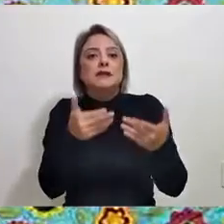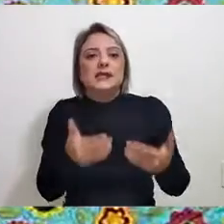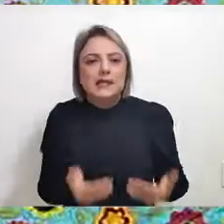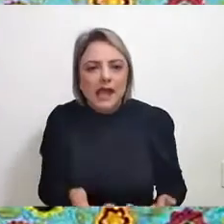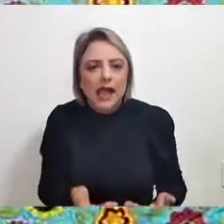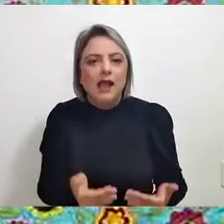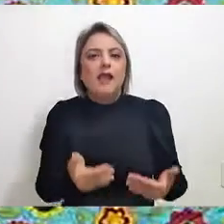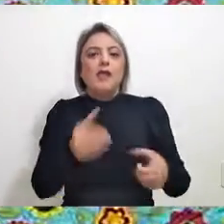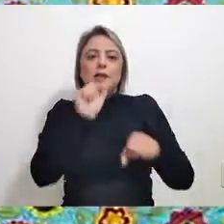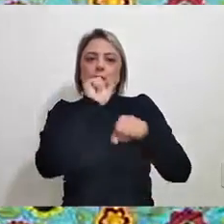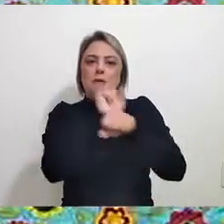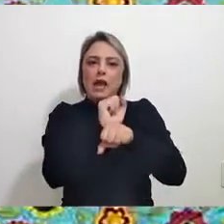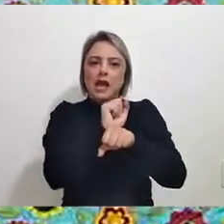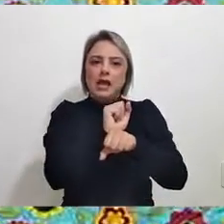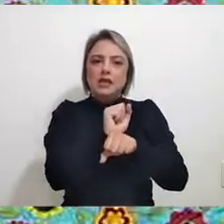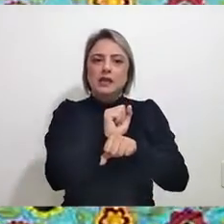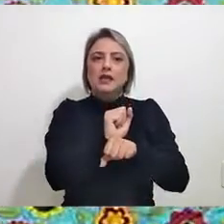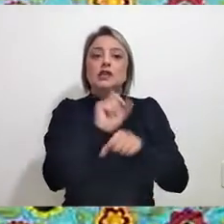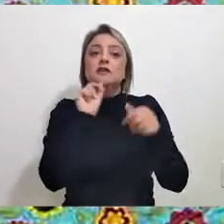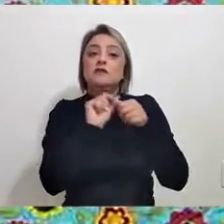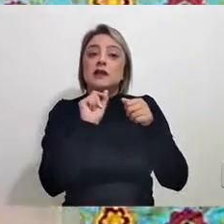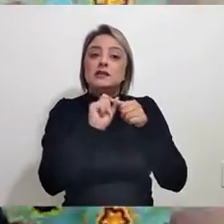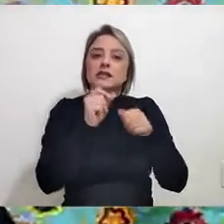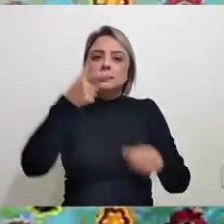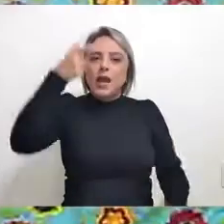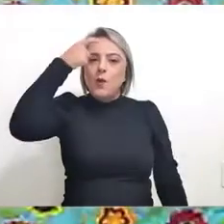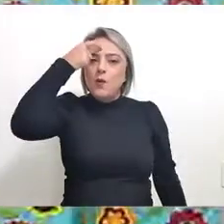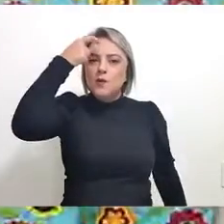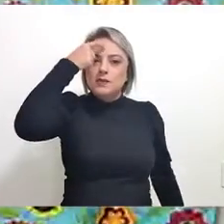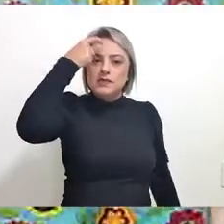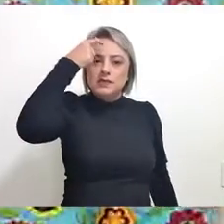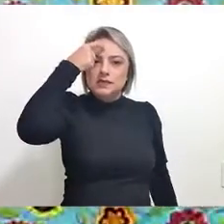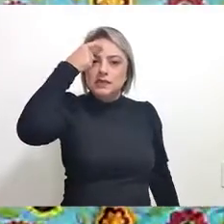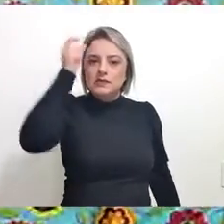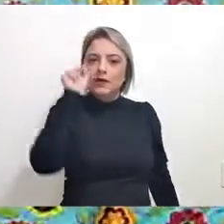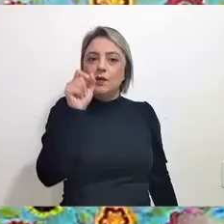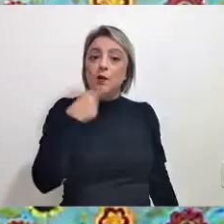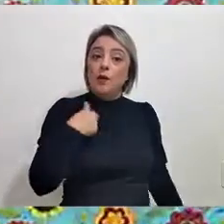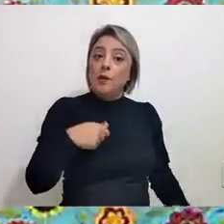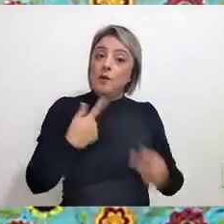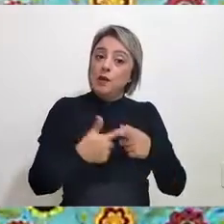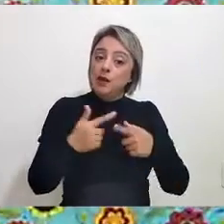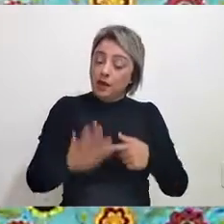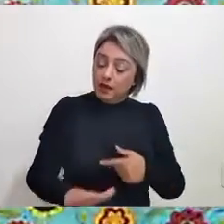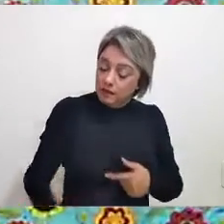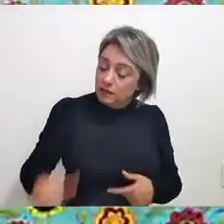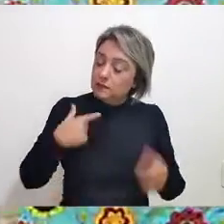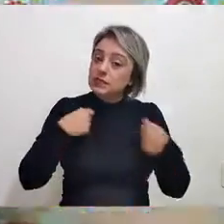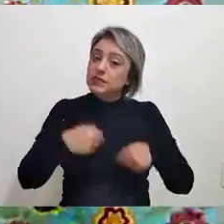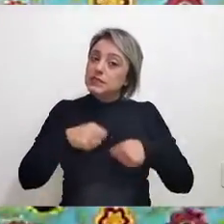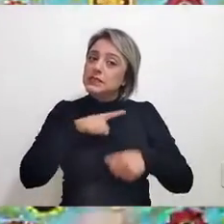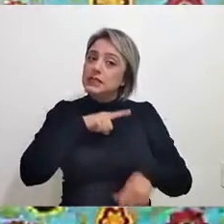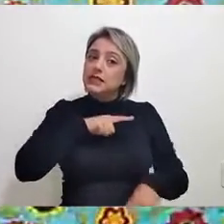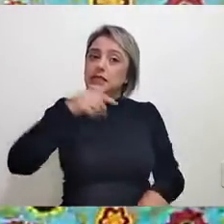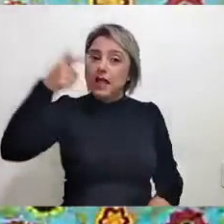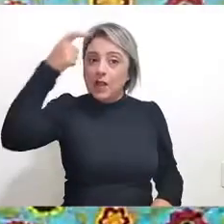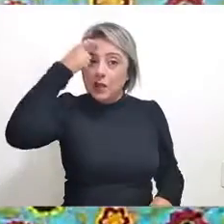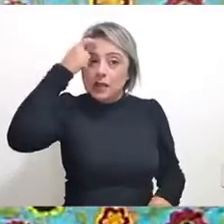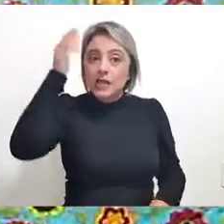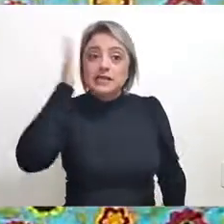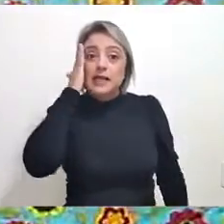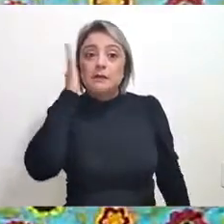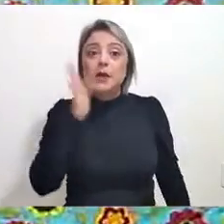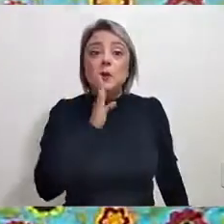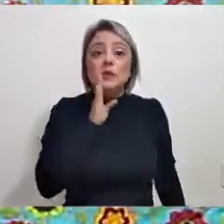aquele que tem que proteger é o seu agressor. Então, por isso que a gente precisa dessa rede, né, de proteção, desses atores